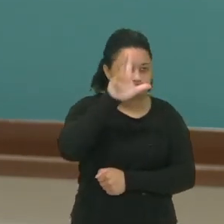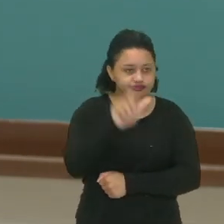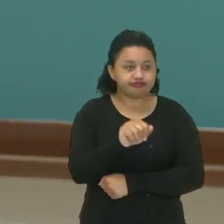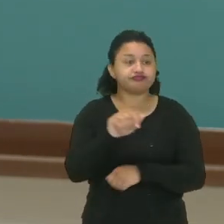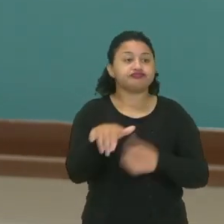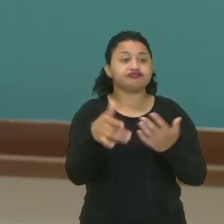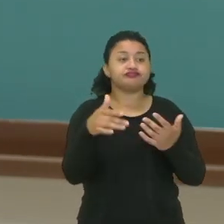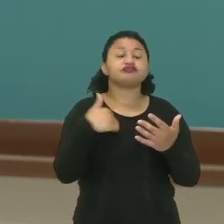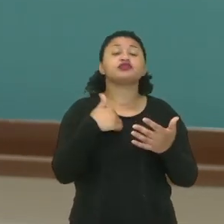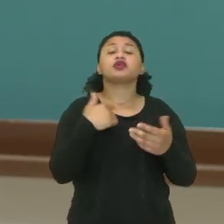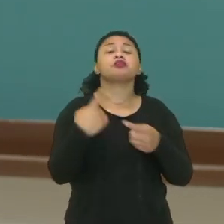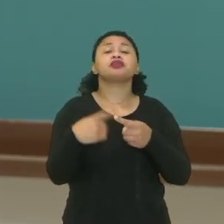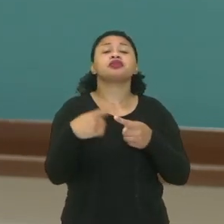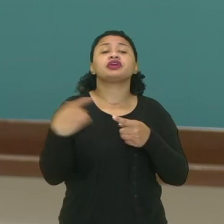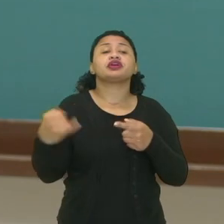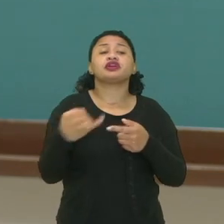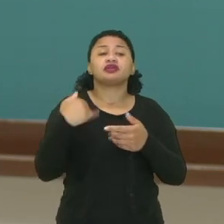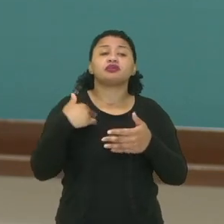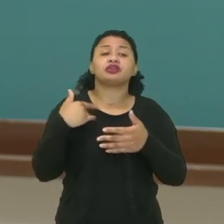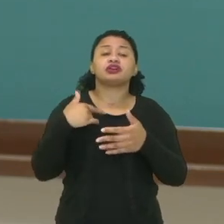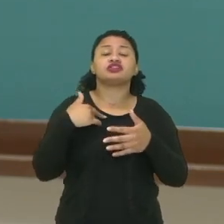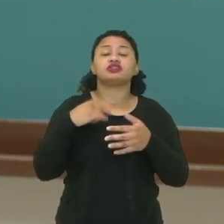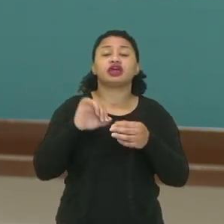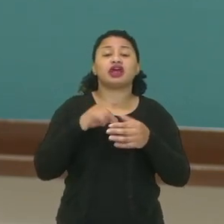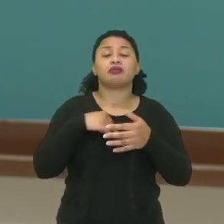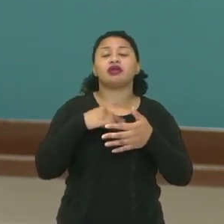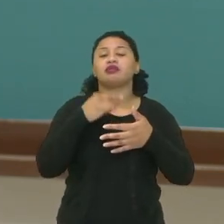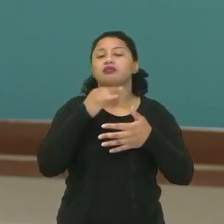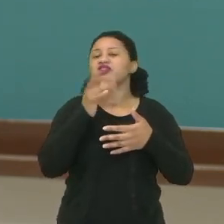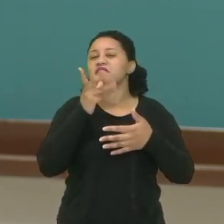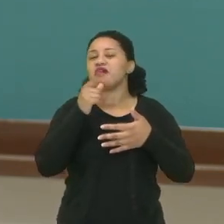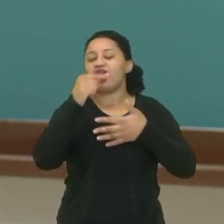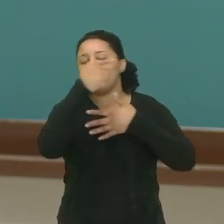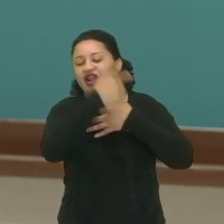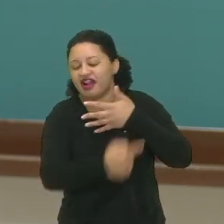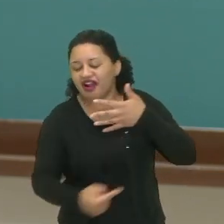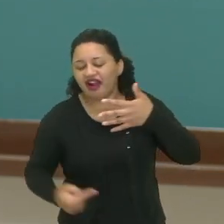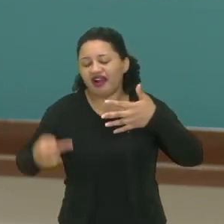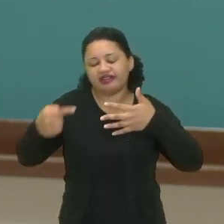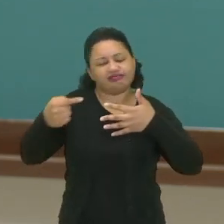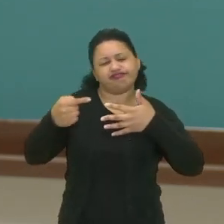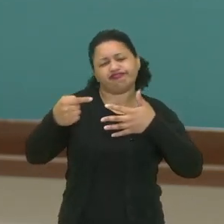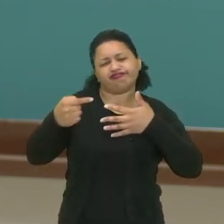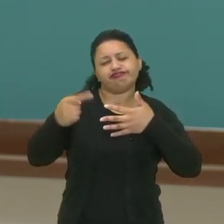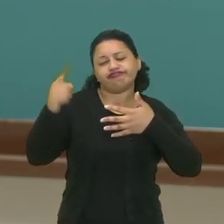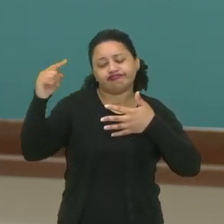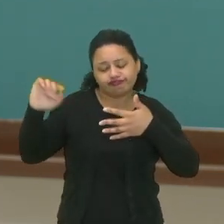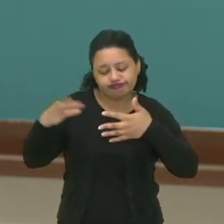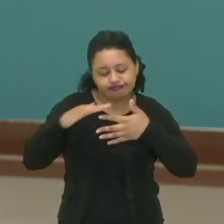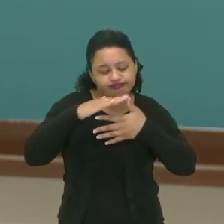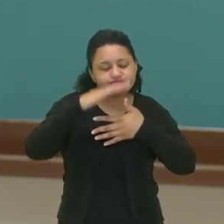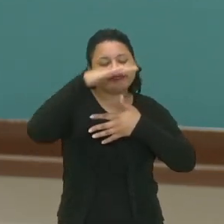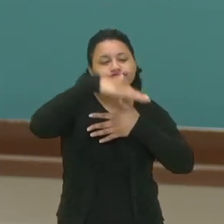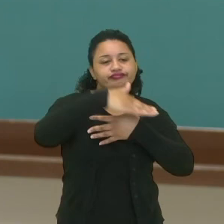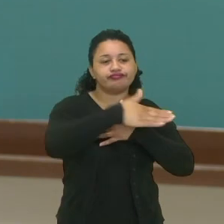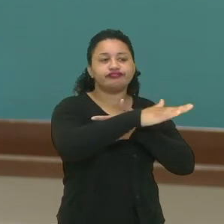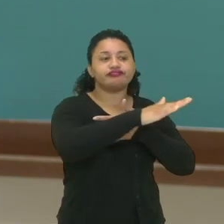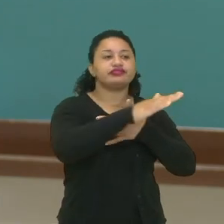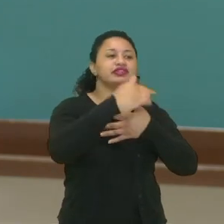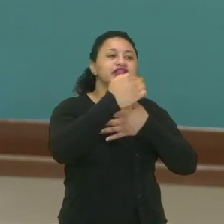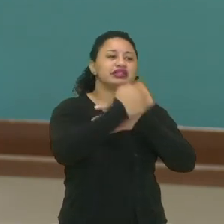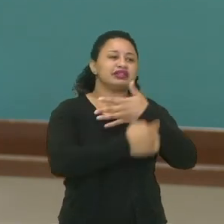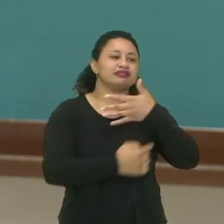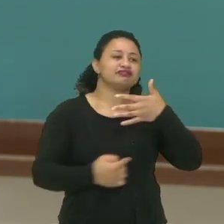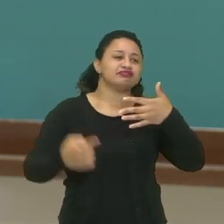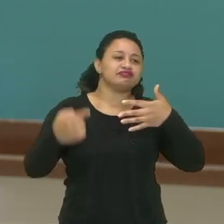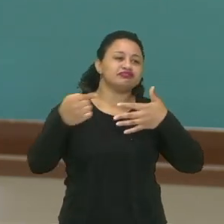Então, para que serve então? Serve para diminuir as rotas, né, marítimas. Antigamente era feito por aqui, né, e dava aí cerca de